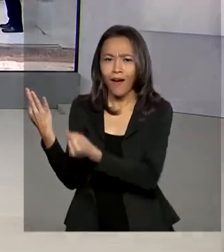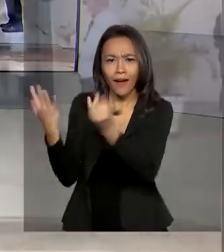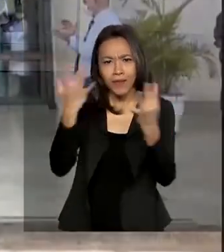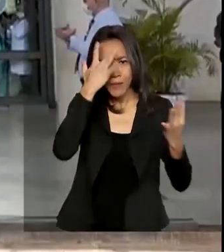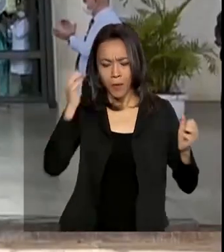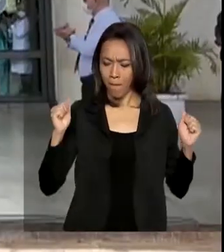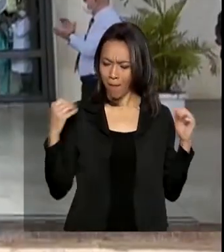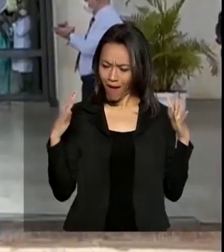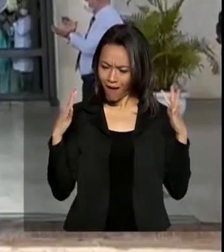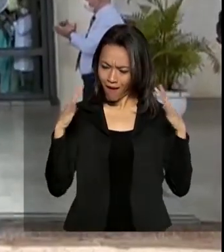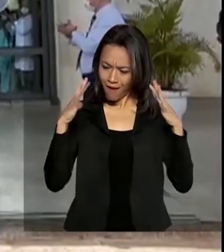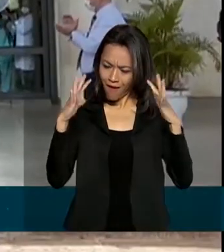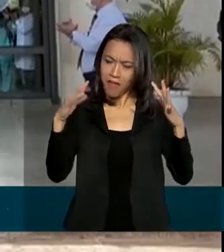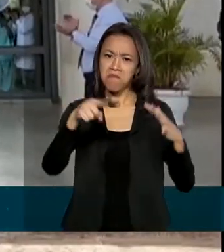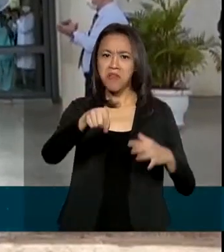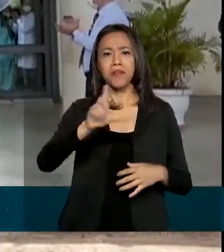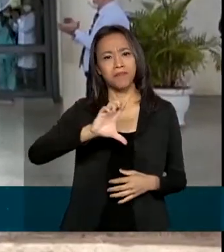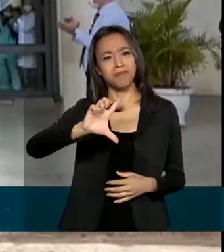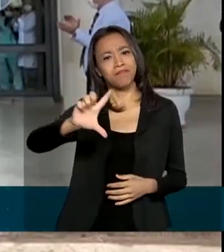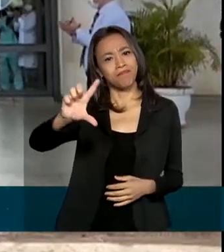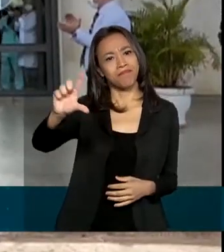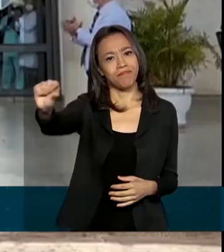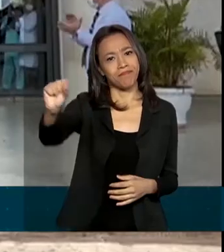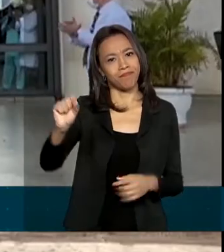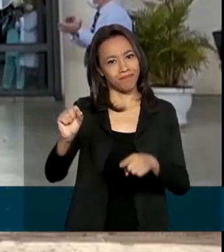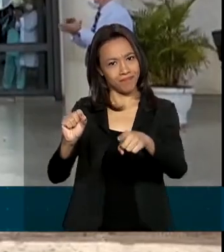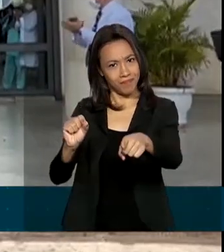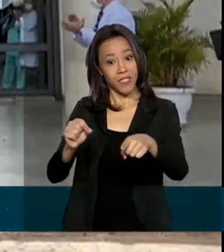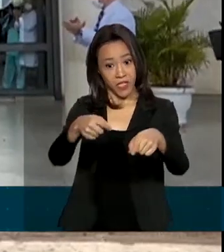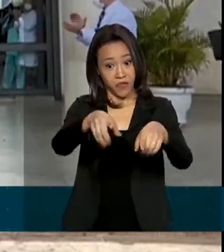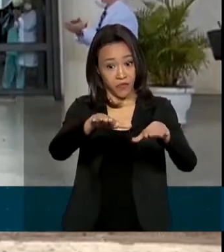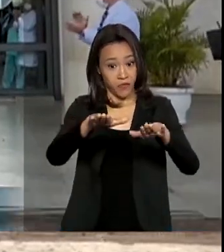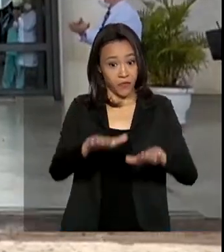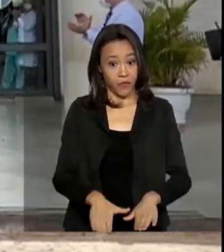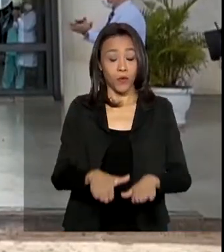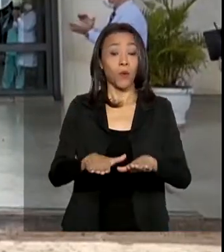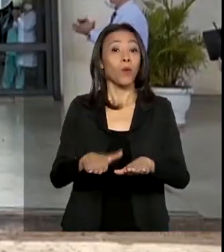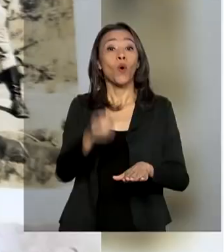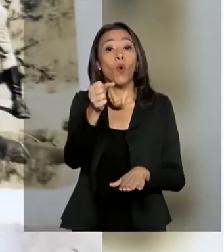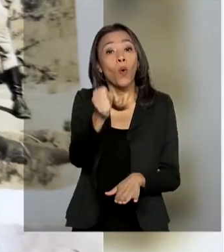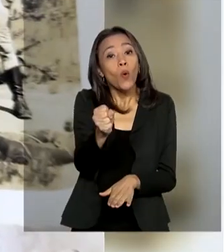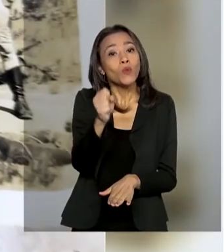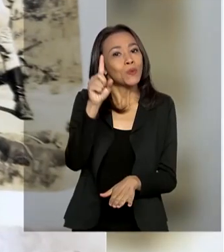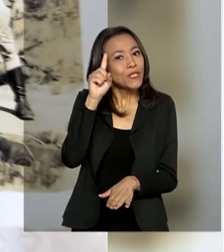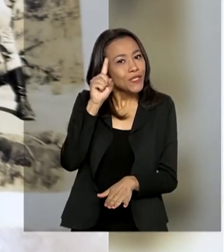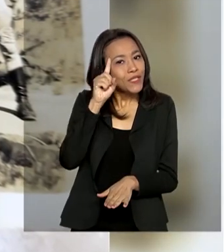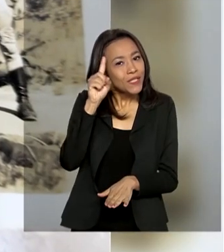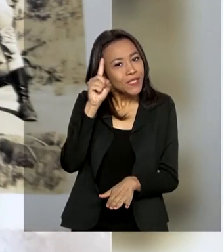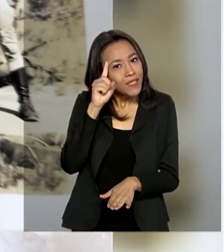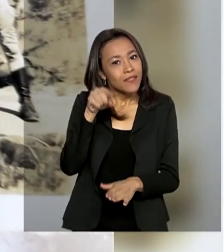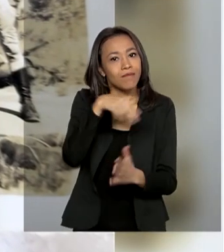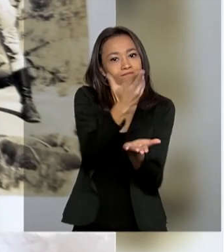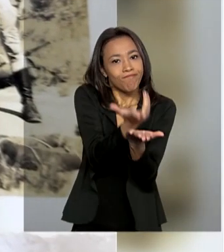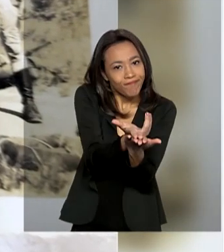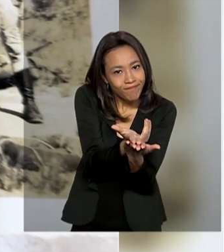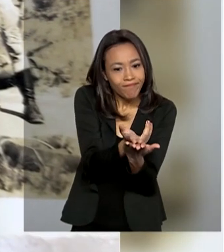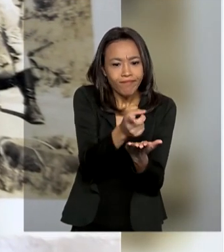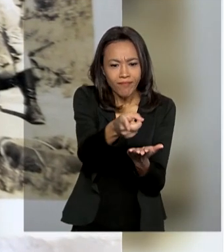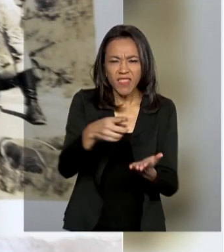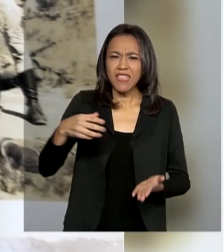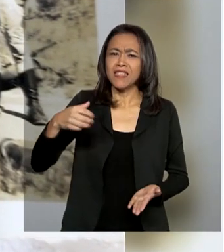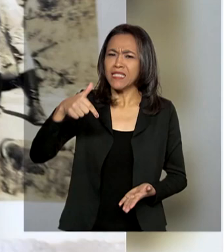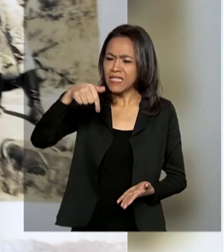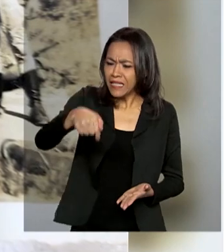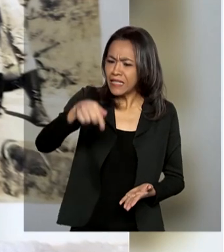o ex-combatente deixou o hospital em Brasília, onde ficou internado por oito dias. 75 anos depois de